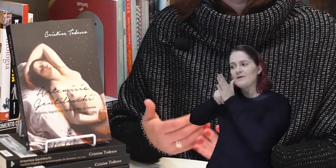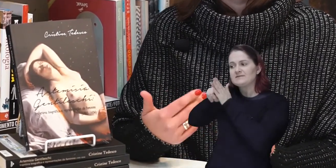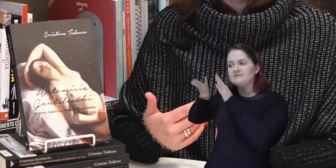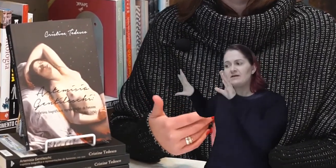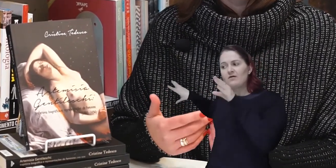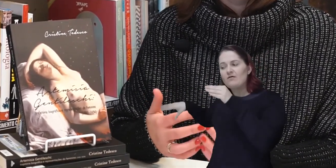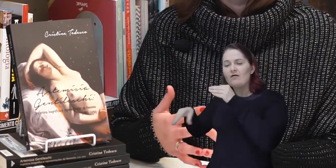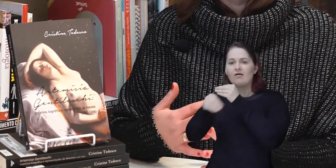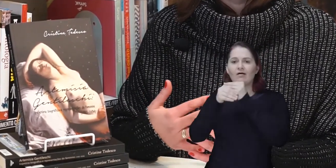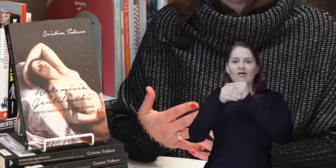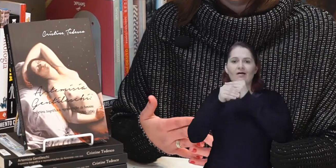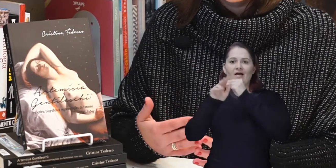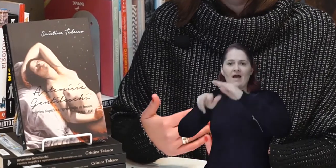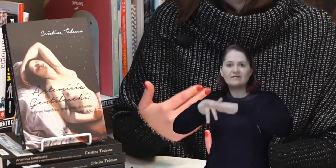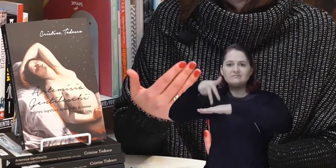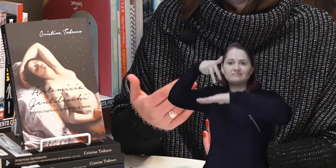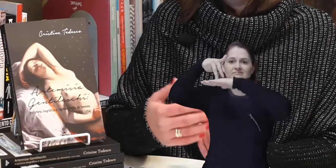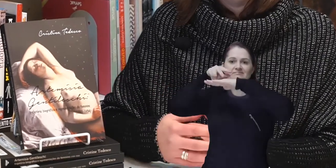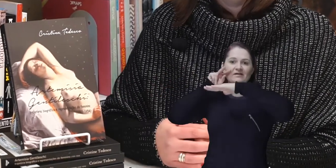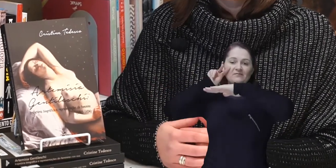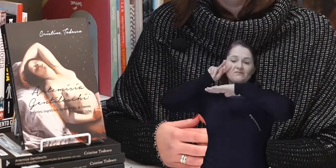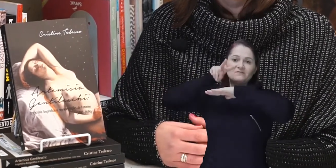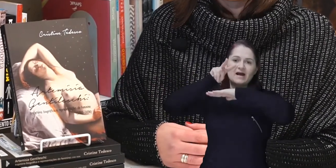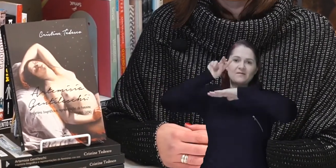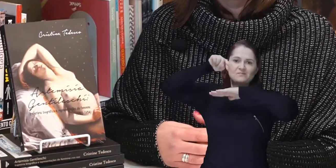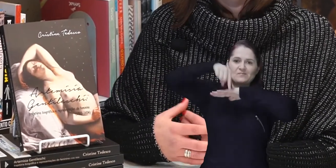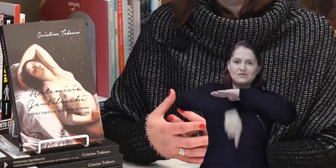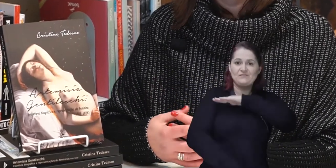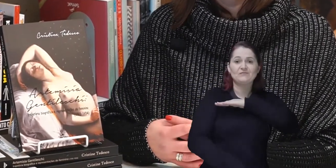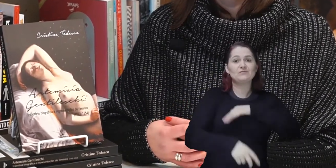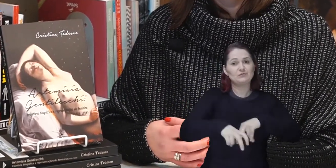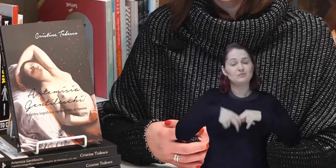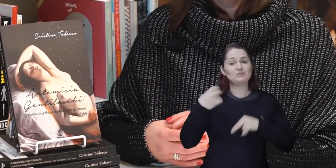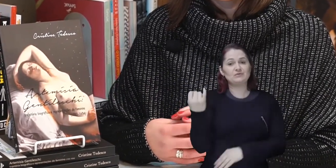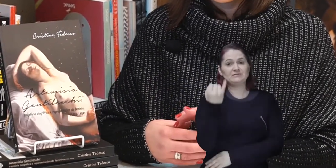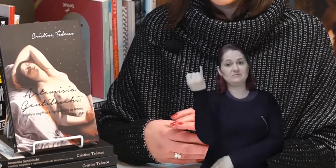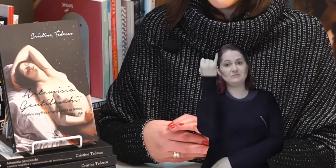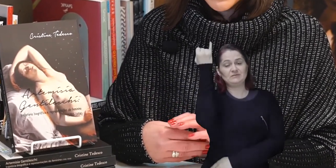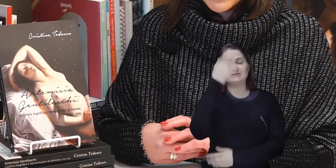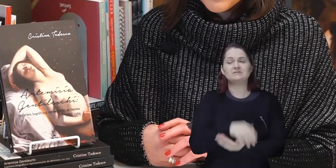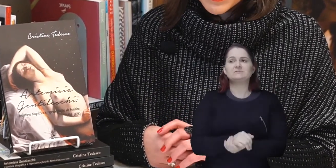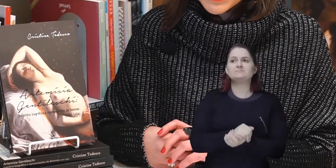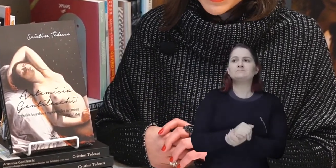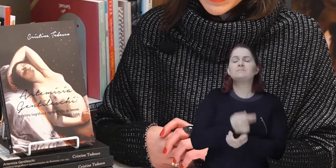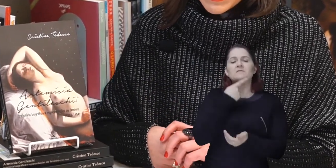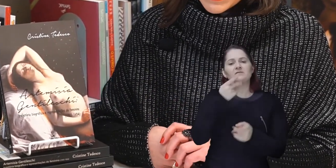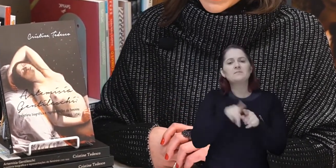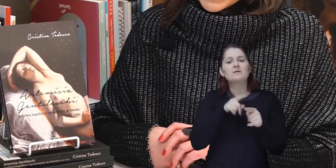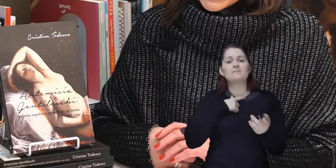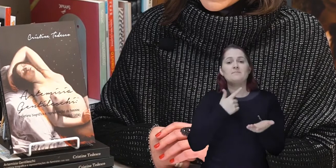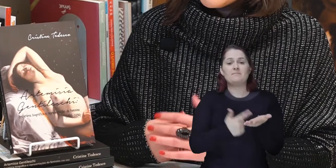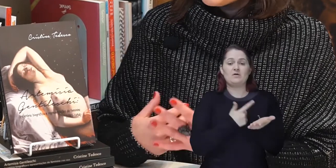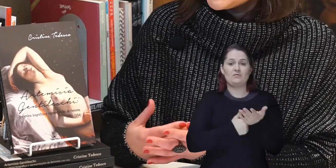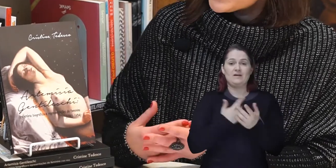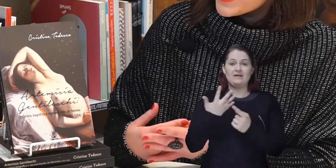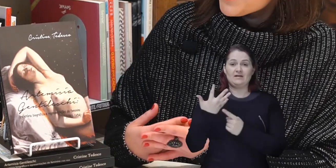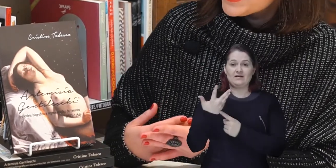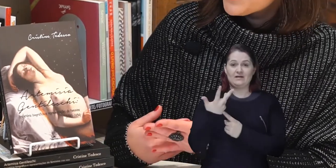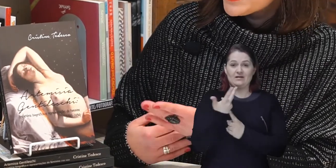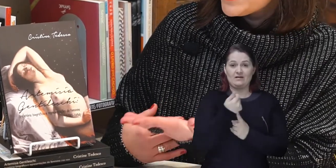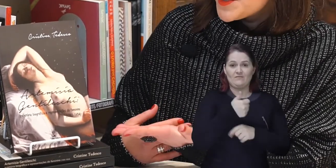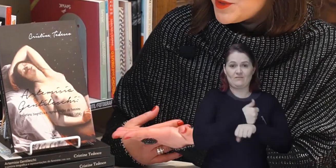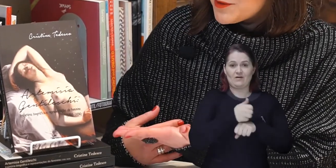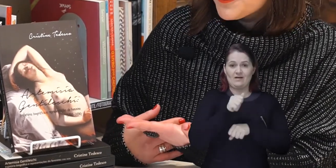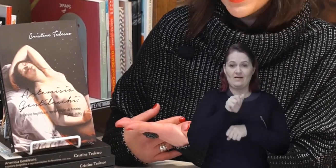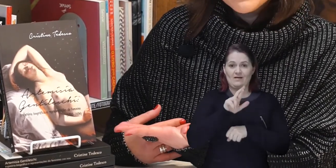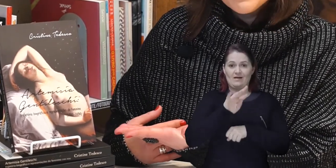pessoas que me emprestaram o seu corpo para que eu pudesse ver mais longe. Então isso eu considero de extrema relevância. E também destaco então